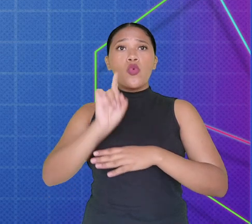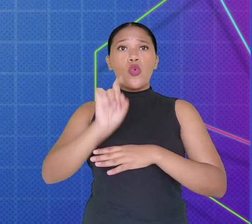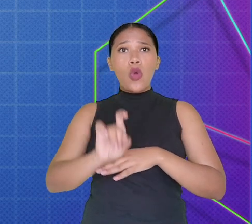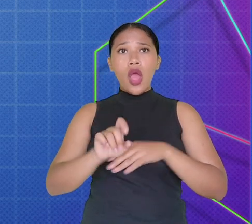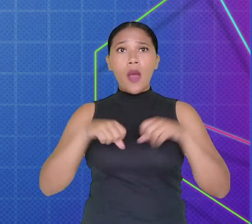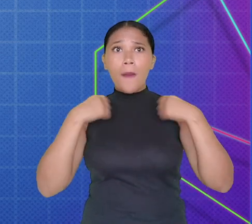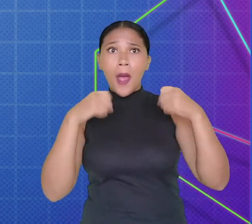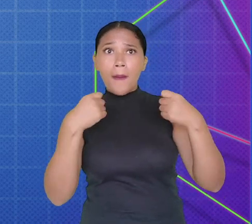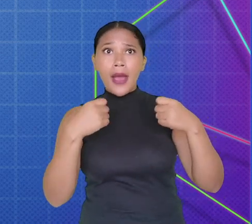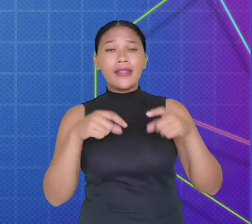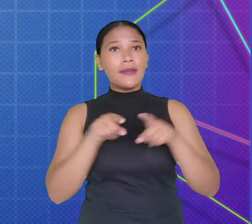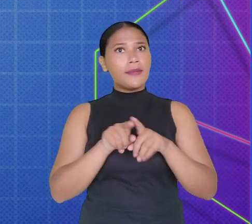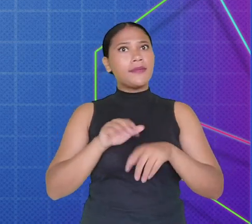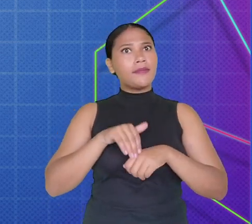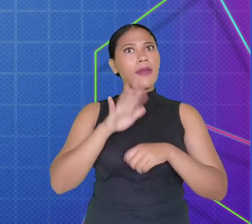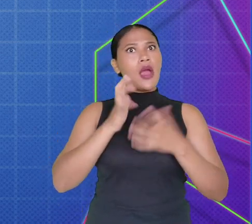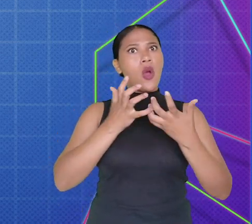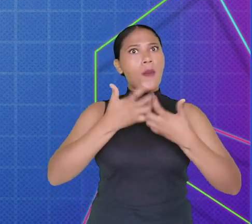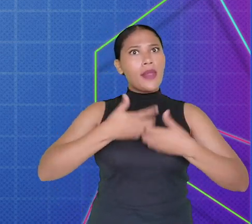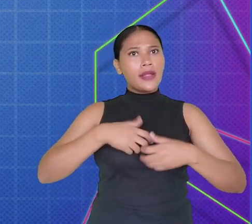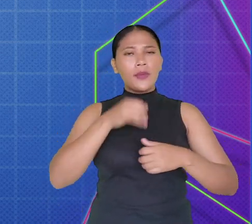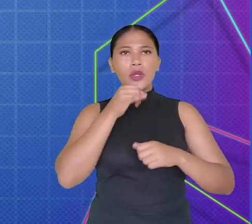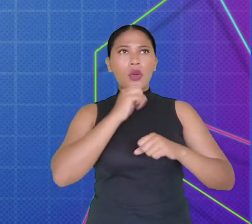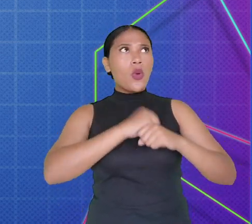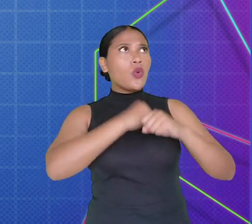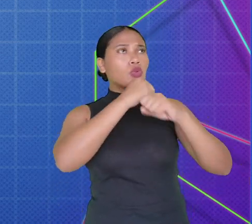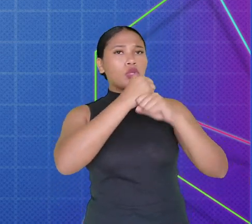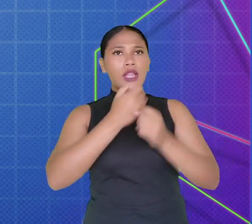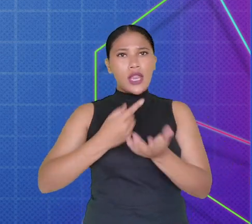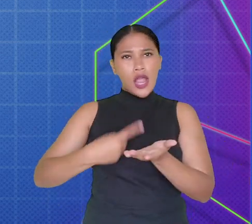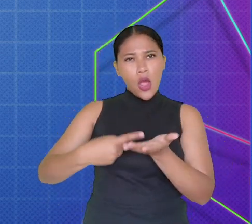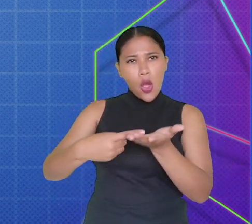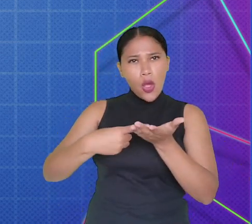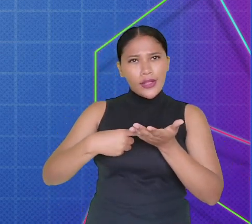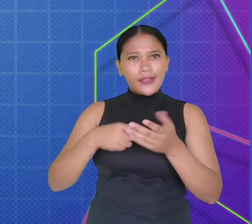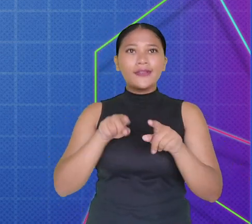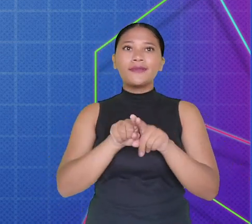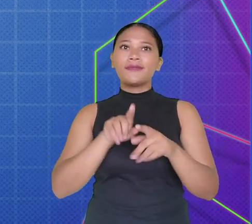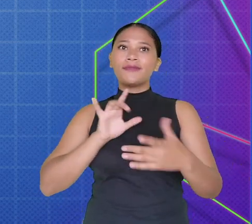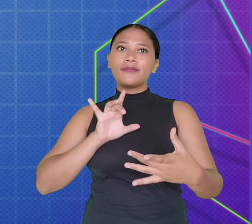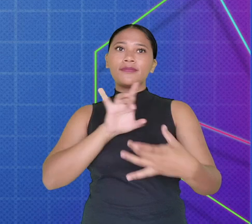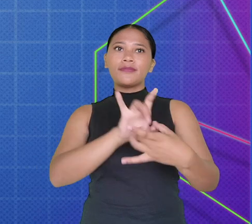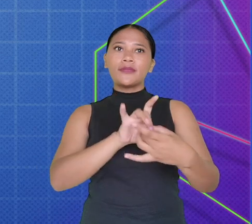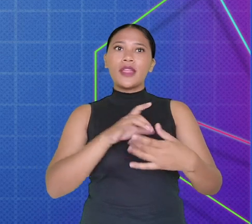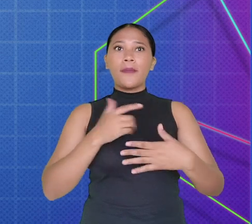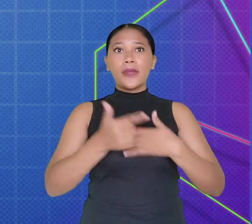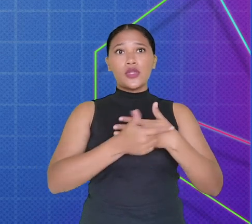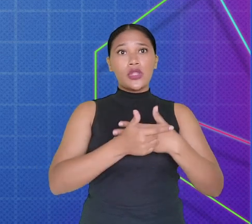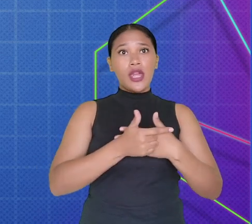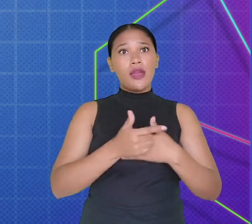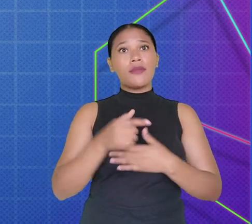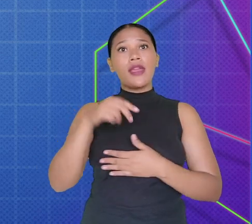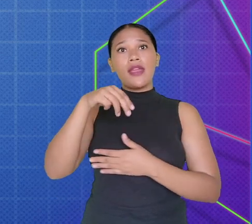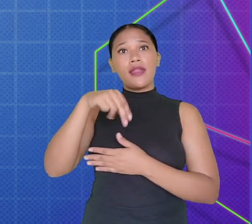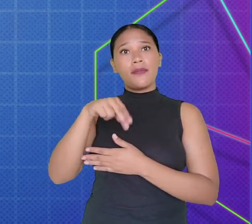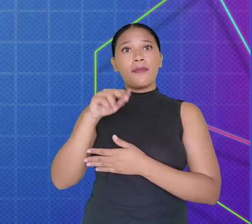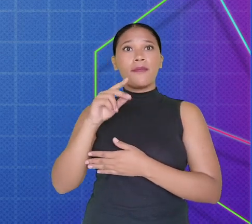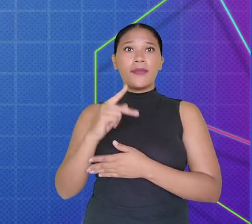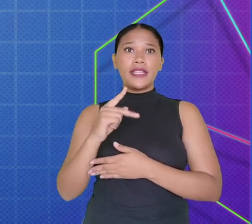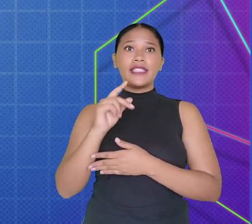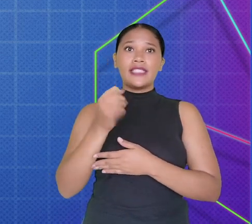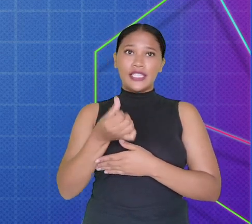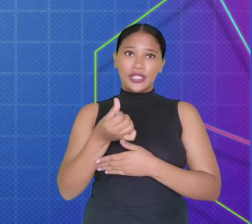como pular e correr, até ações mais complexas como construir, negociar e interagir com personagens não